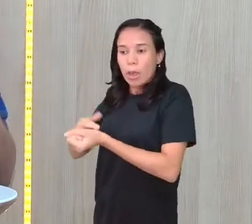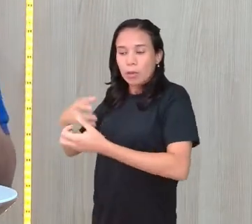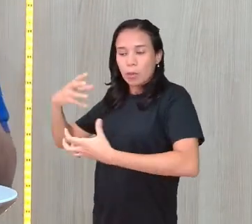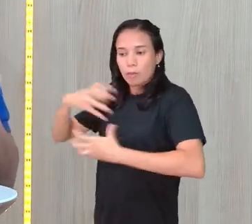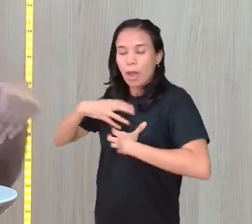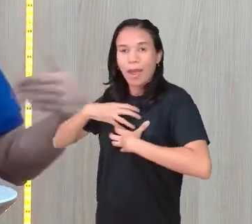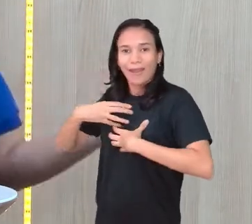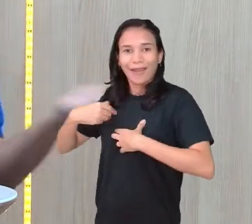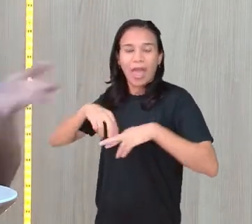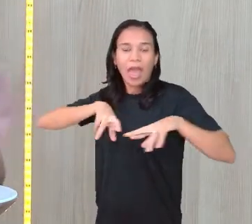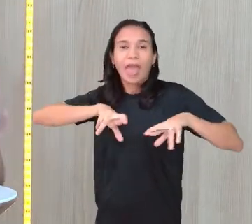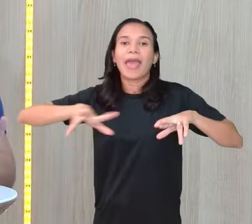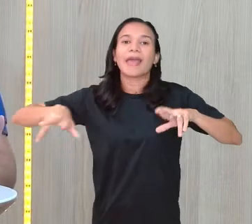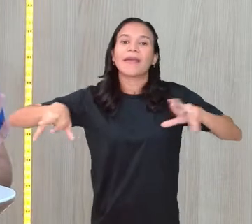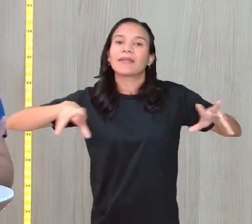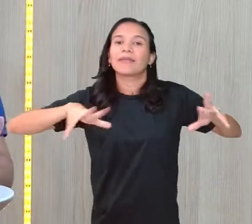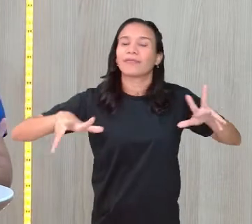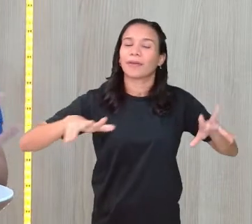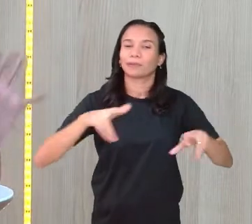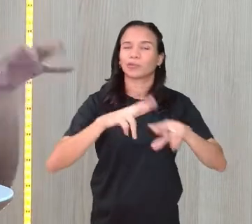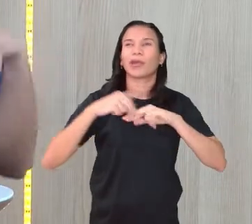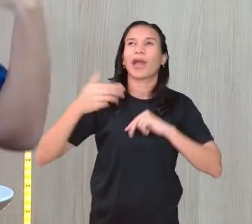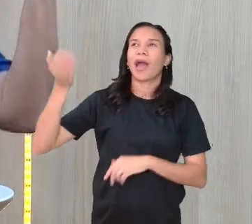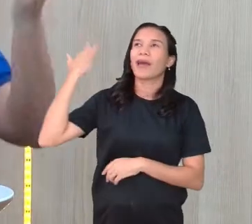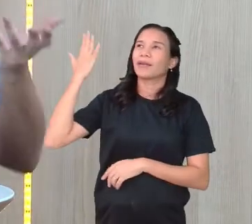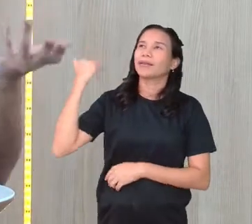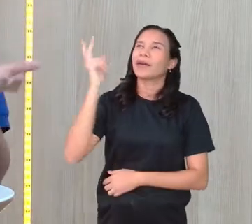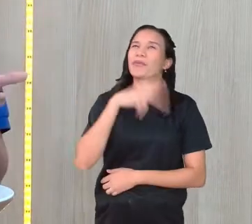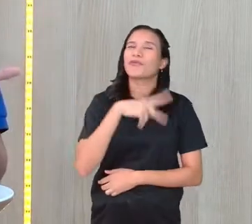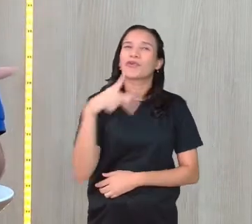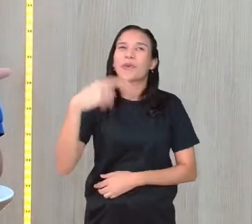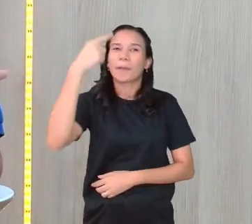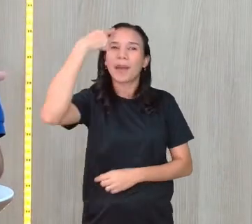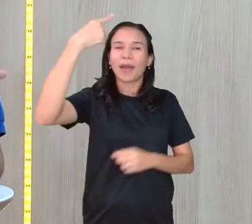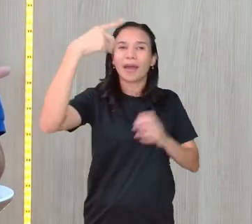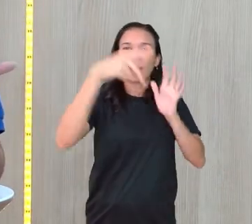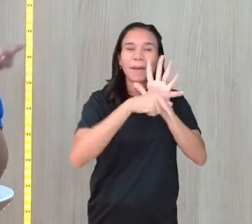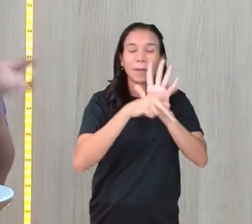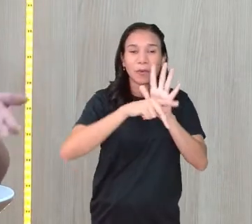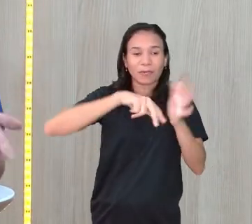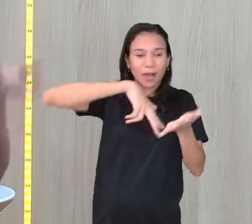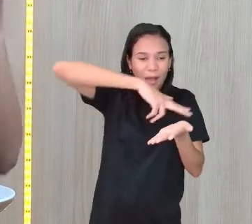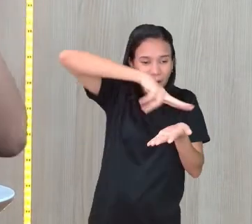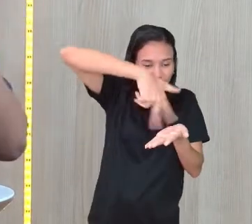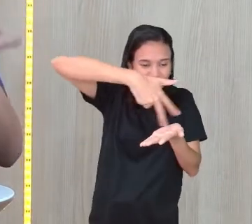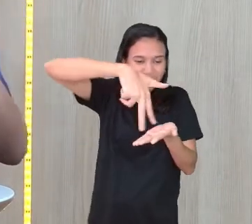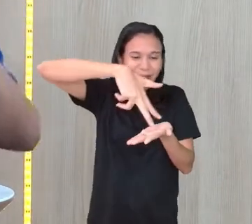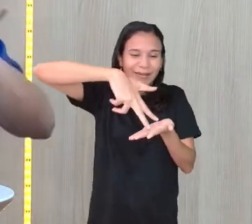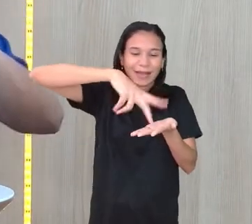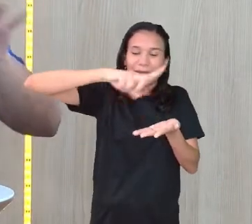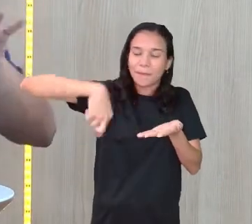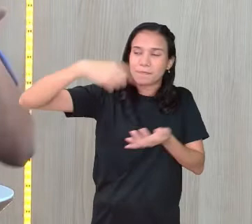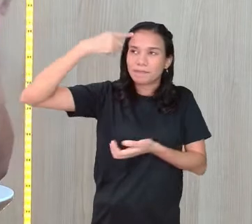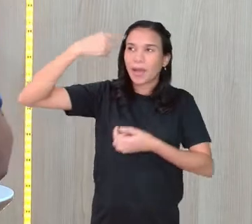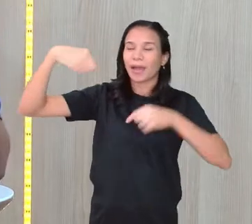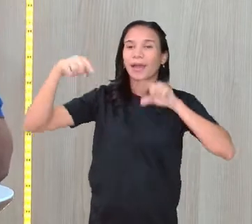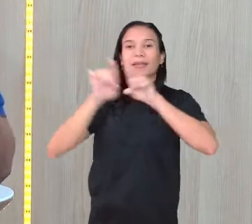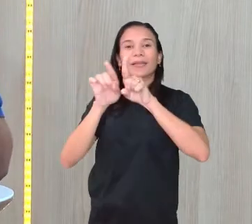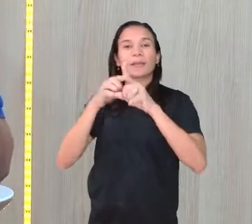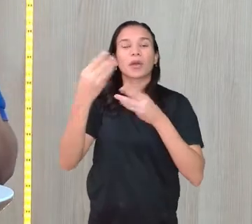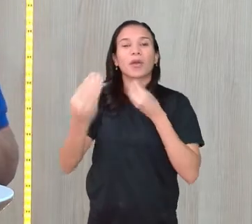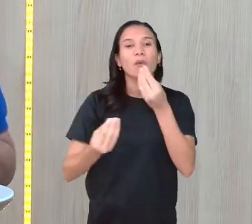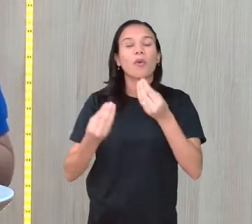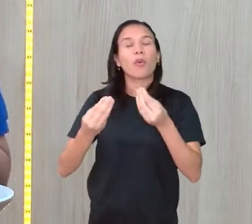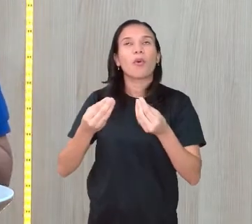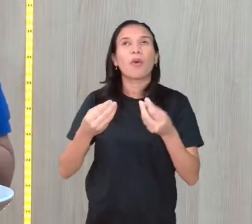lendo. Então, quando a minha antiga professora montava as coreografias, era muito pensando também na